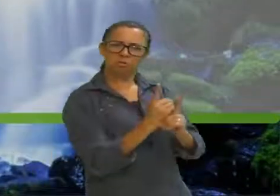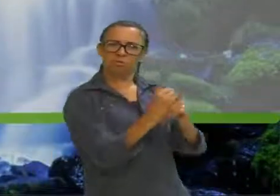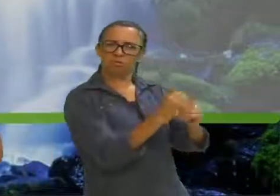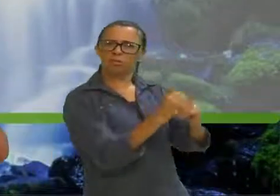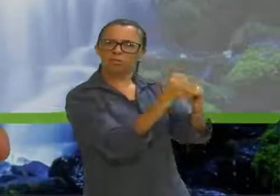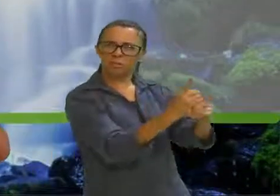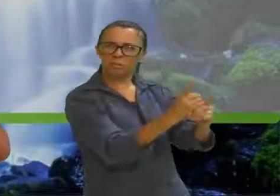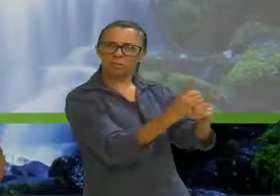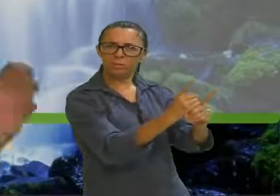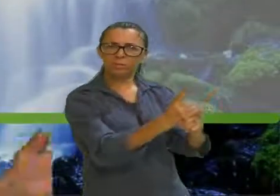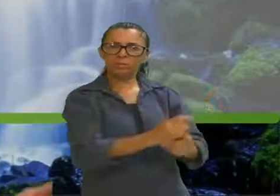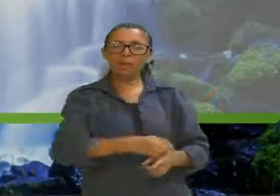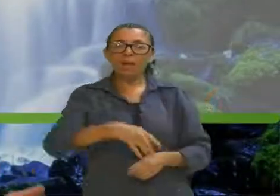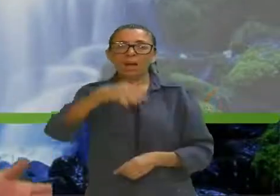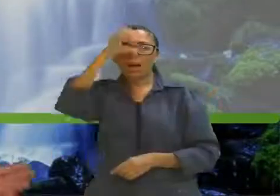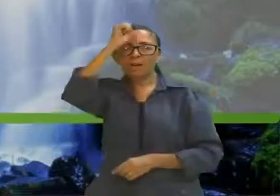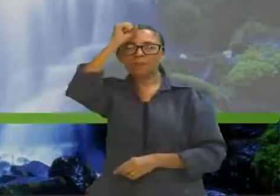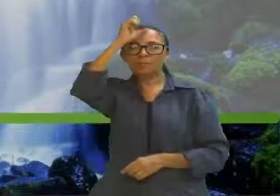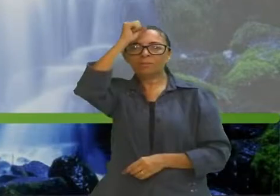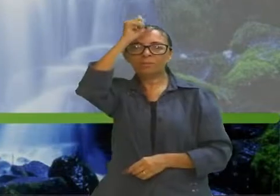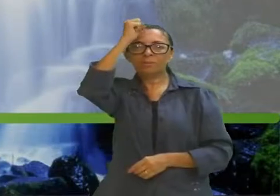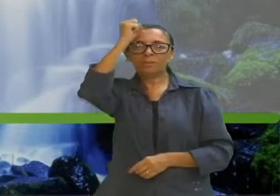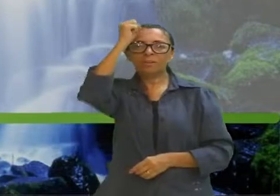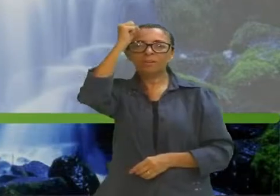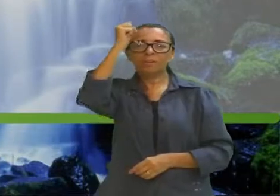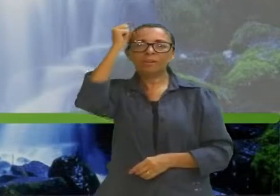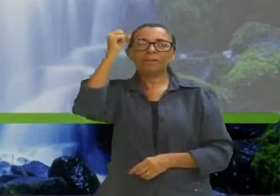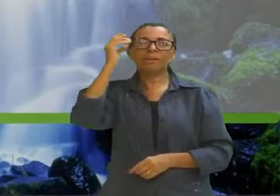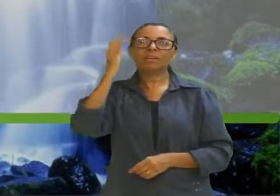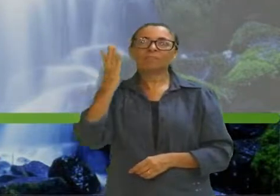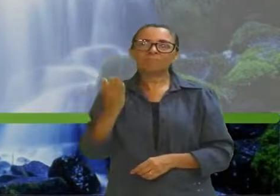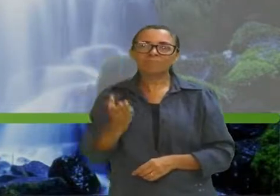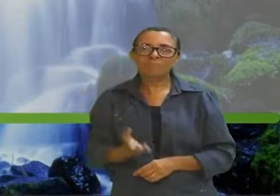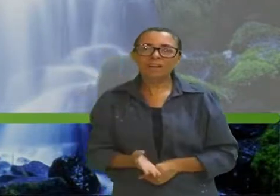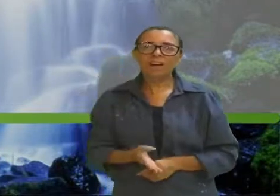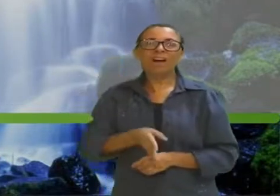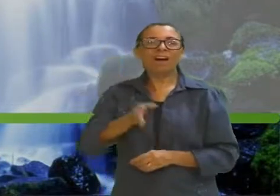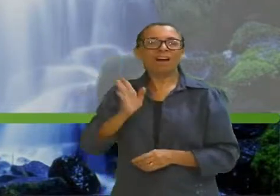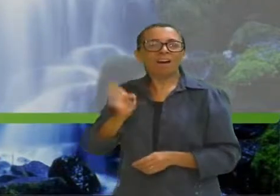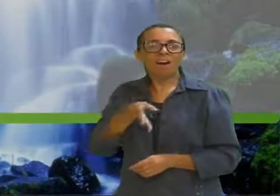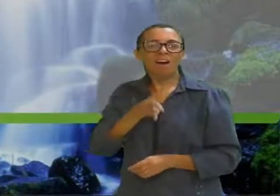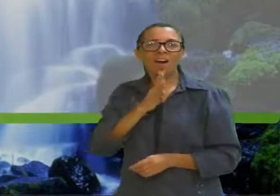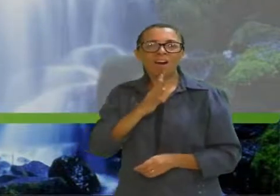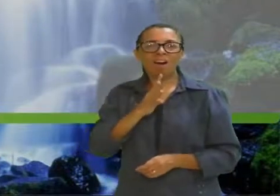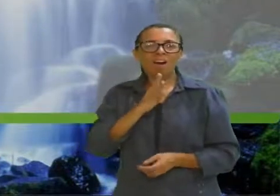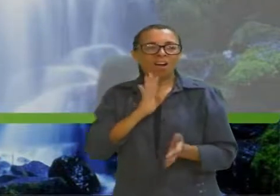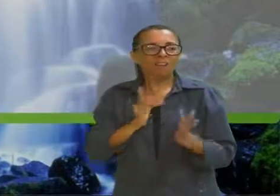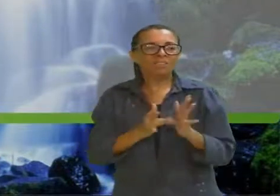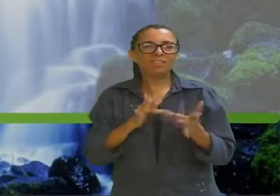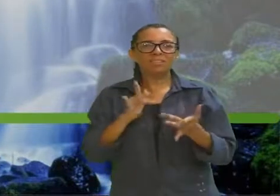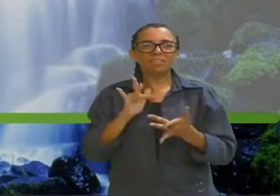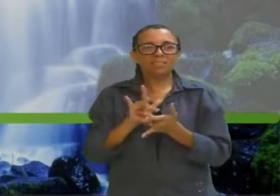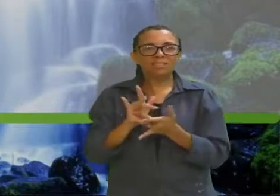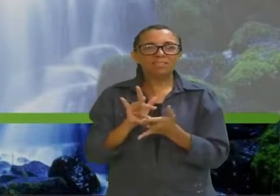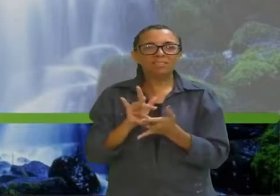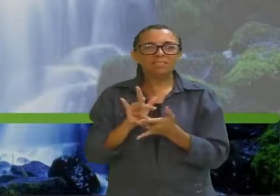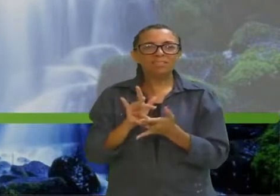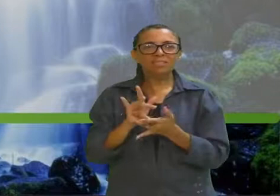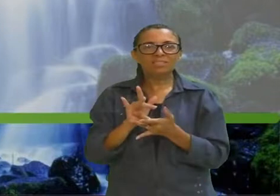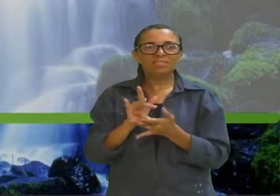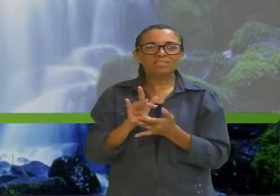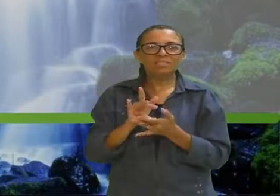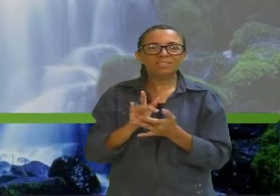experimentavam grandes obras por meio da fé. Por quê? Era uma fé prática, era uma fé